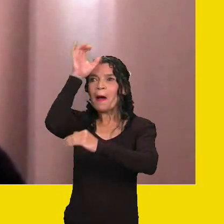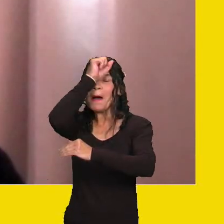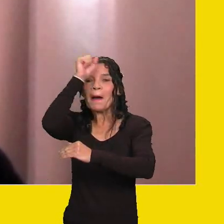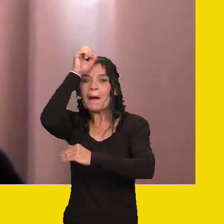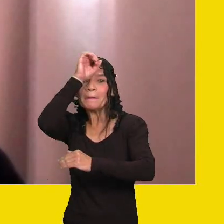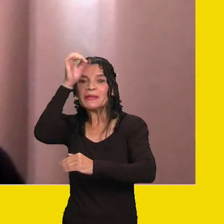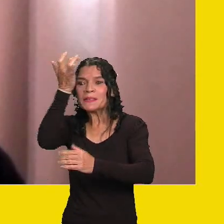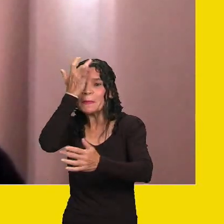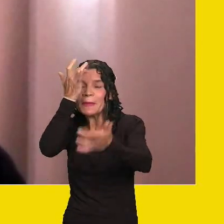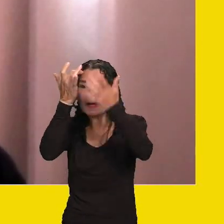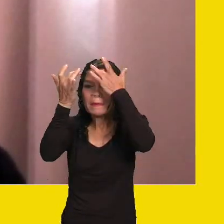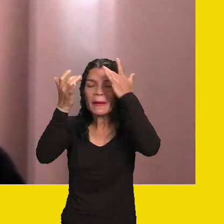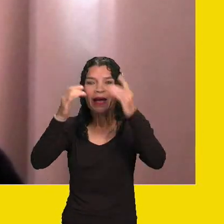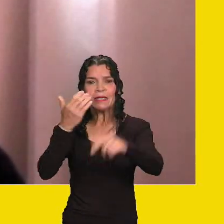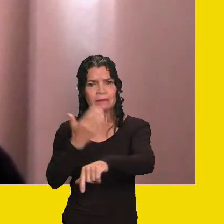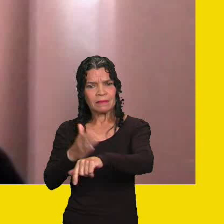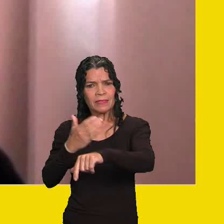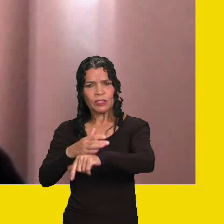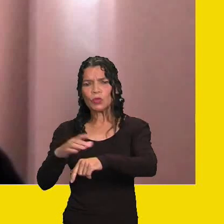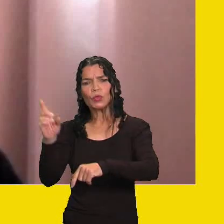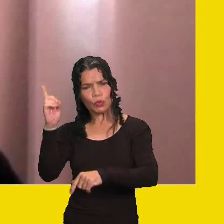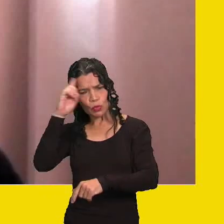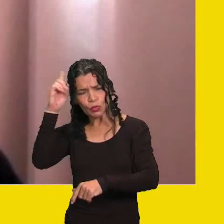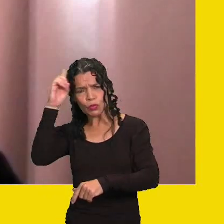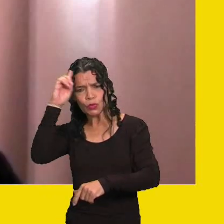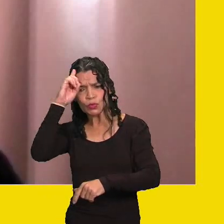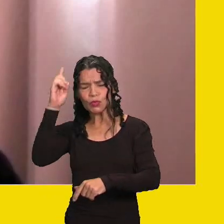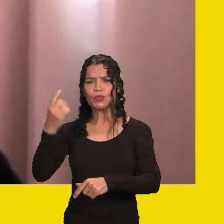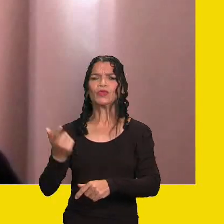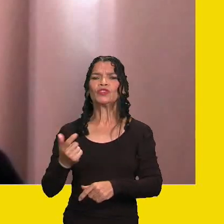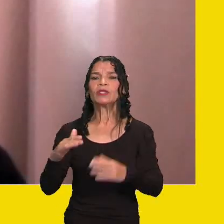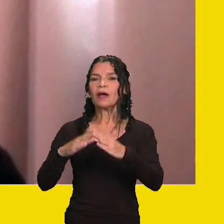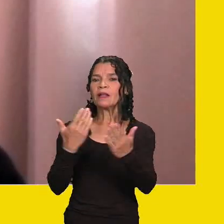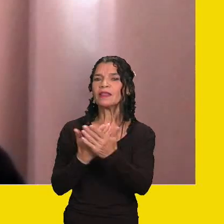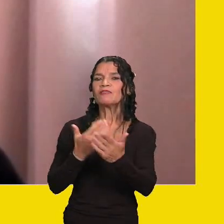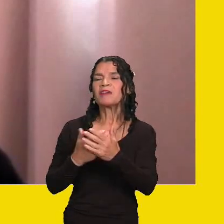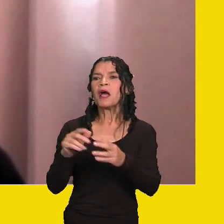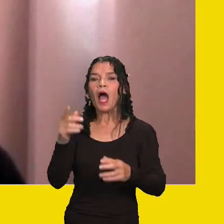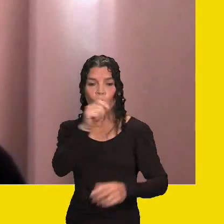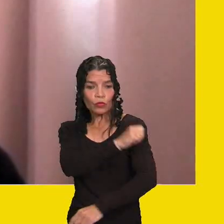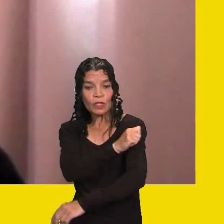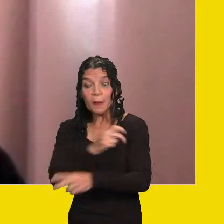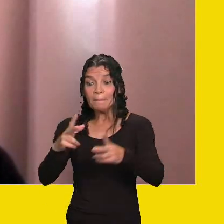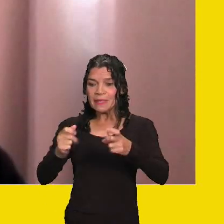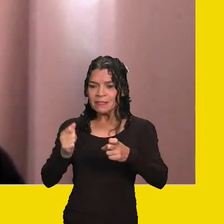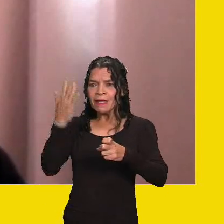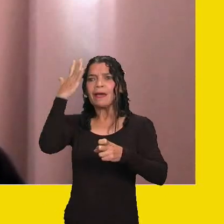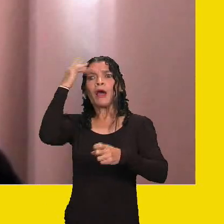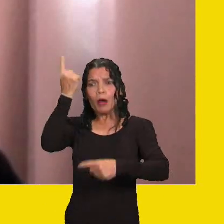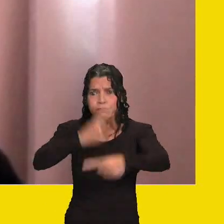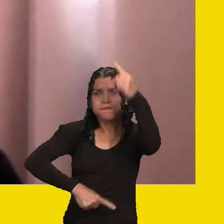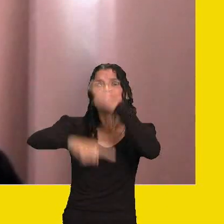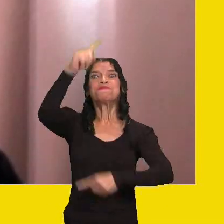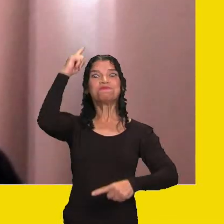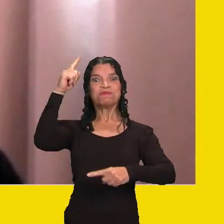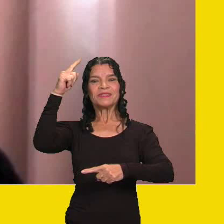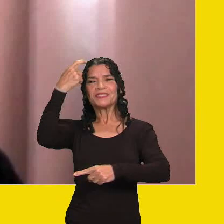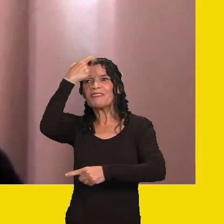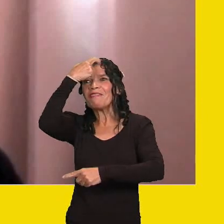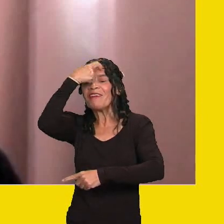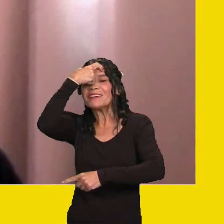uma prática diária, as rodas de conversa, eles vão percebendo que são produtores de saberes, se